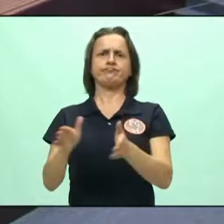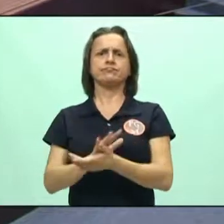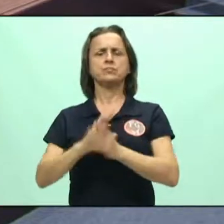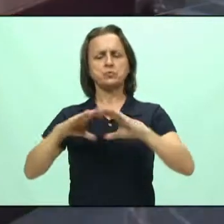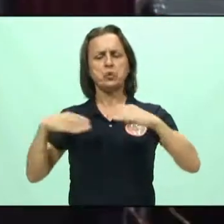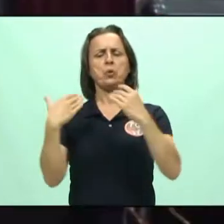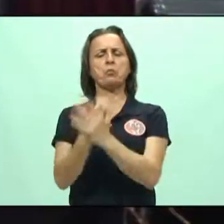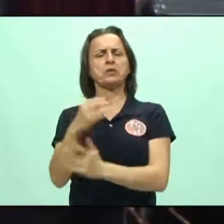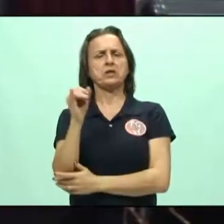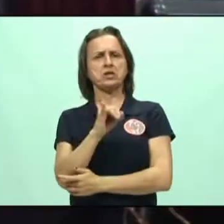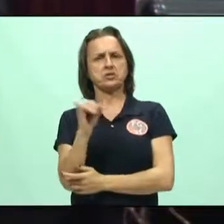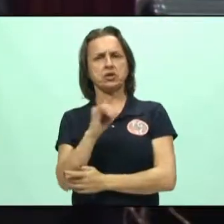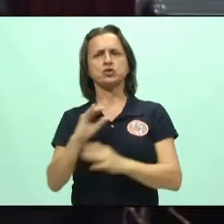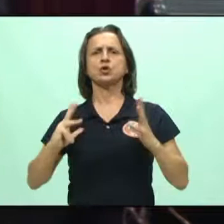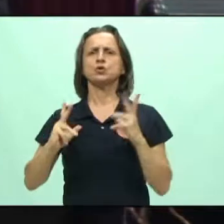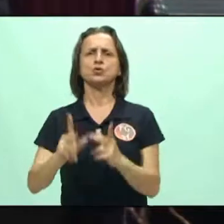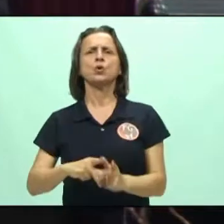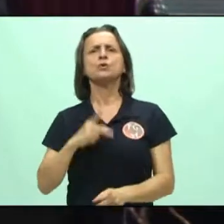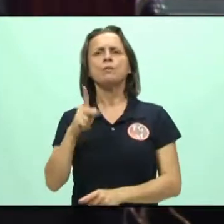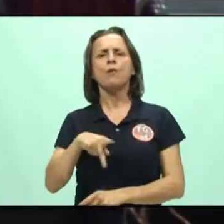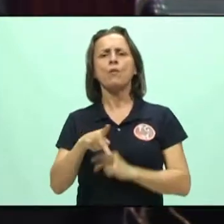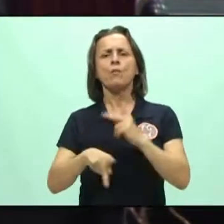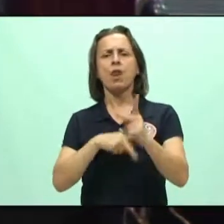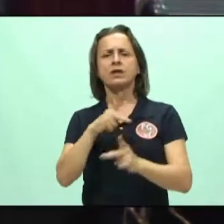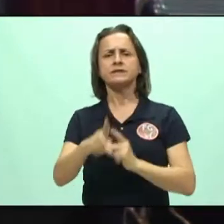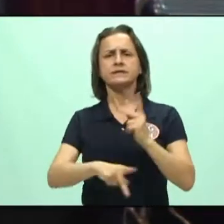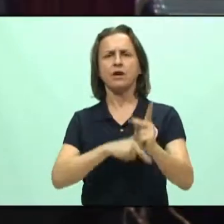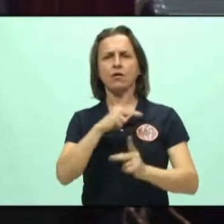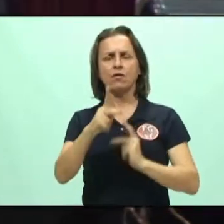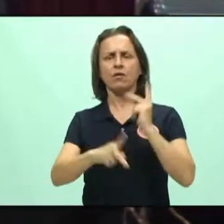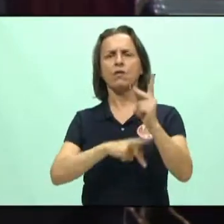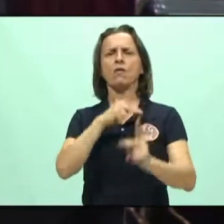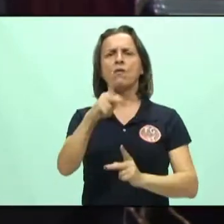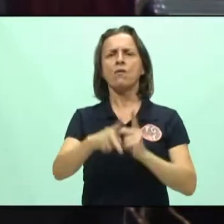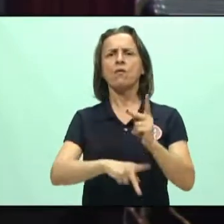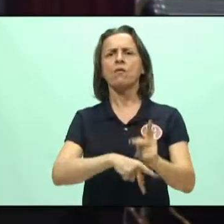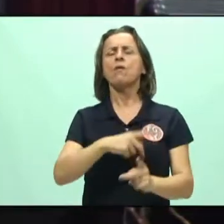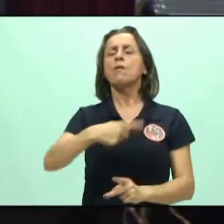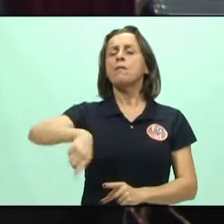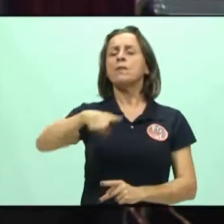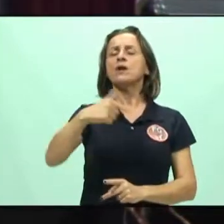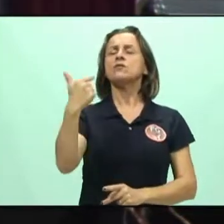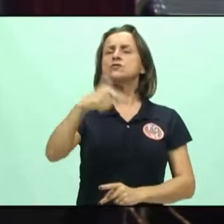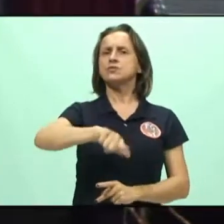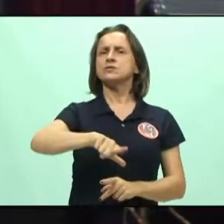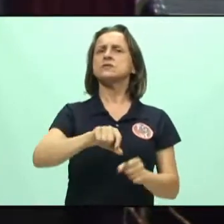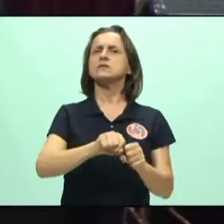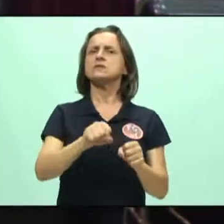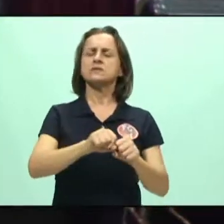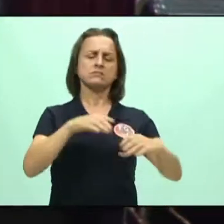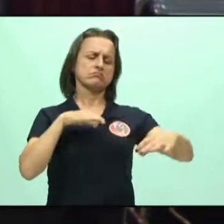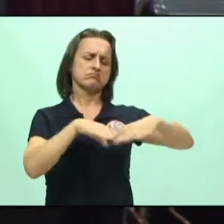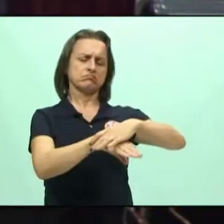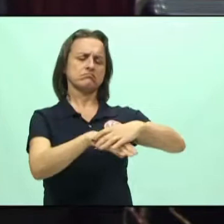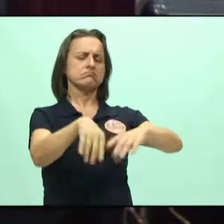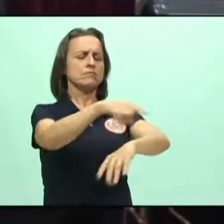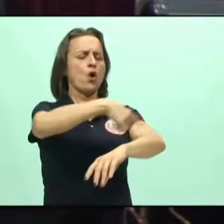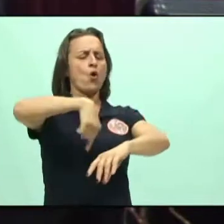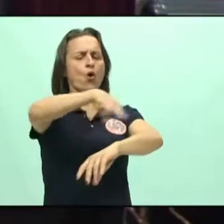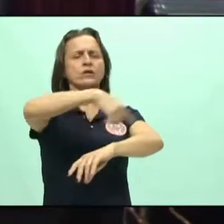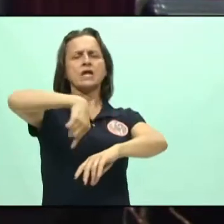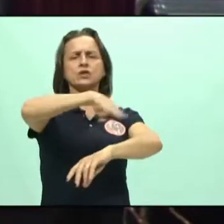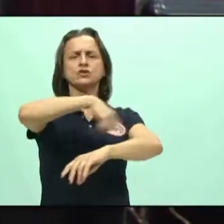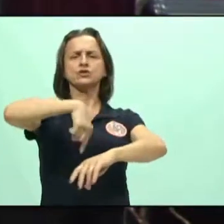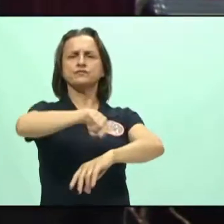comunidade itajaínse é toda a população e que nós possamos fazer dois estacionamento rotativo algo mais